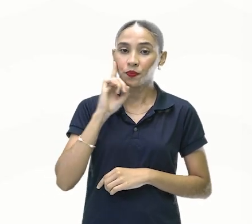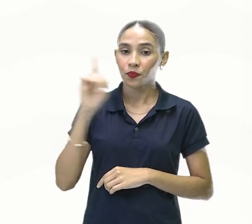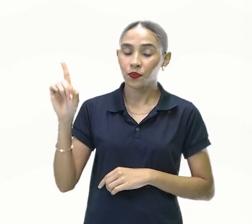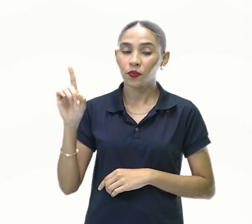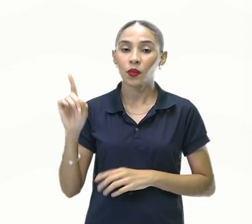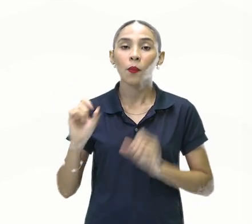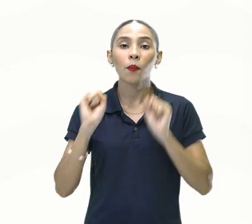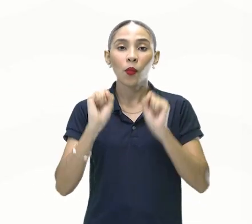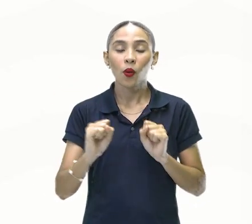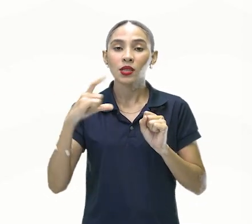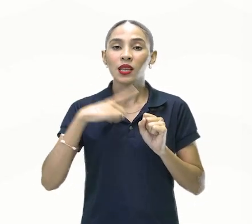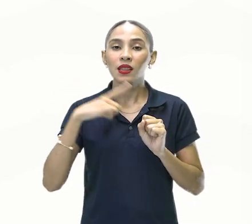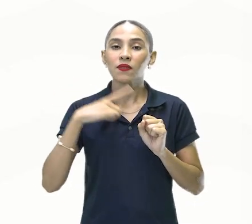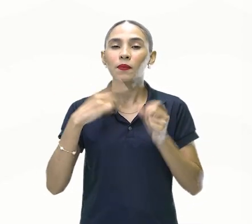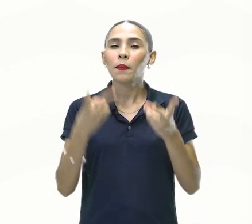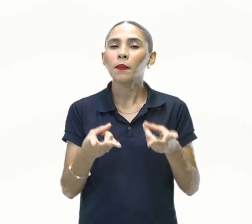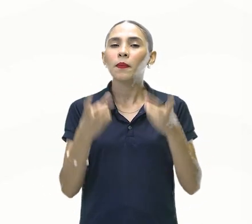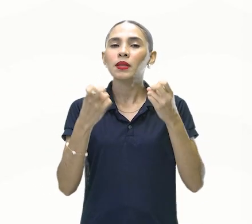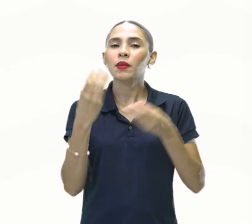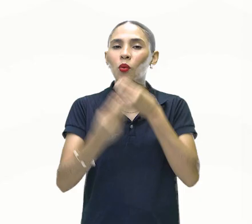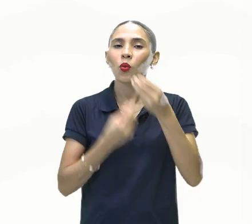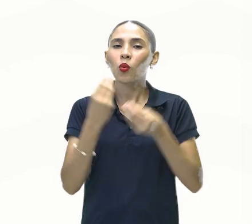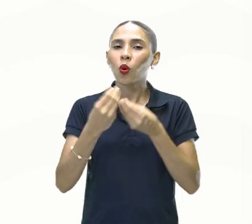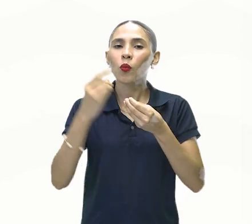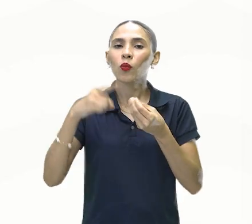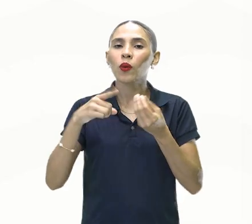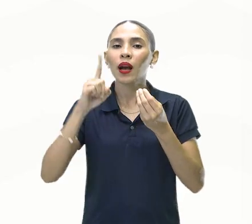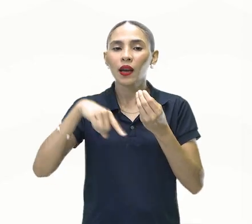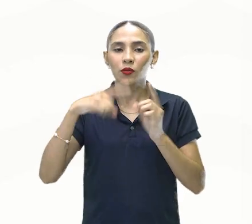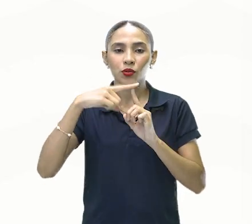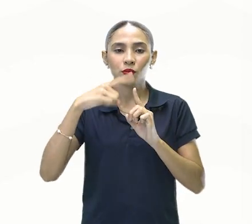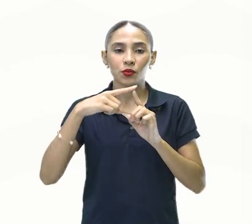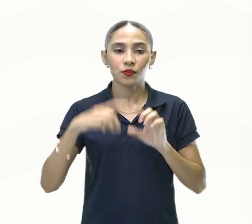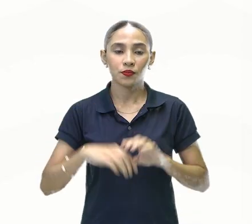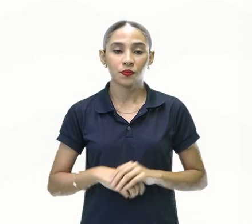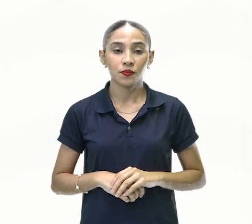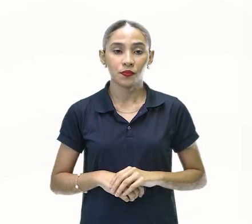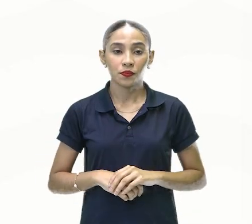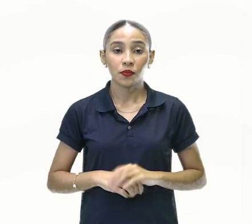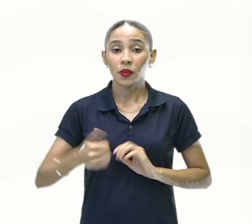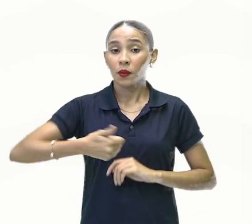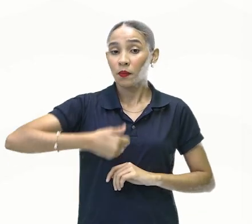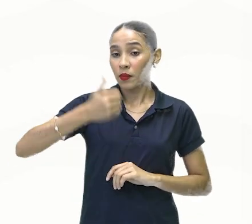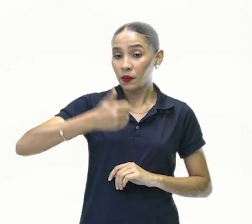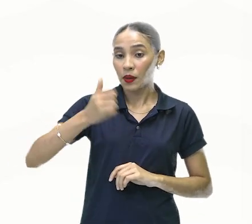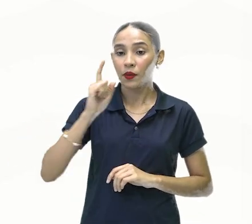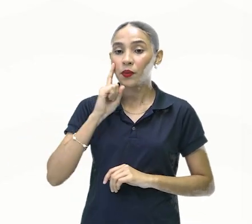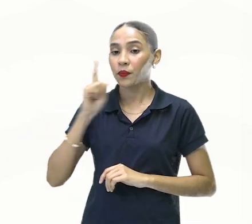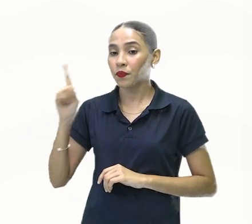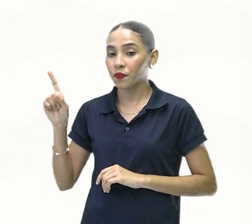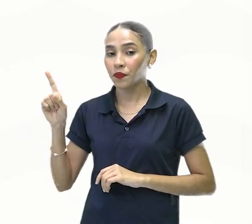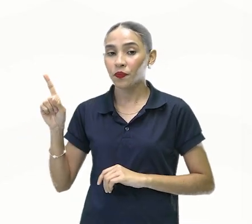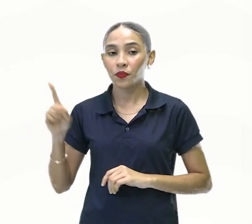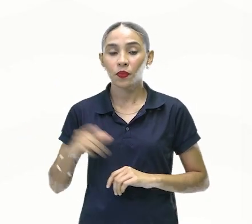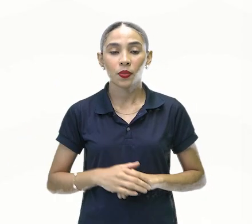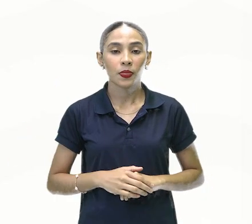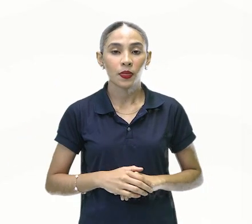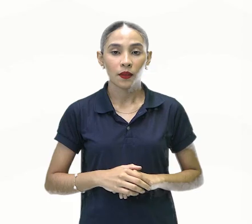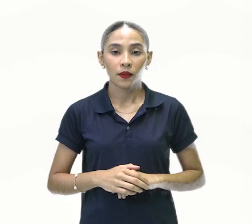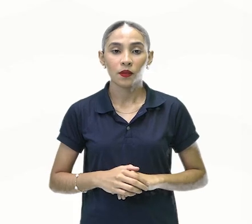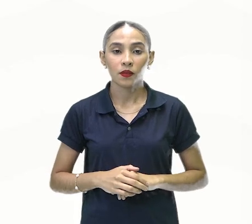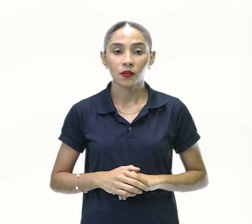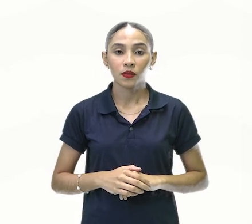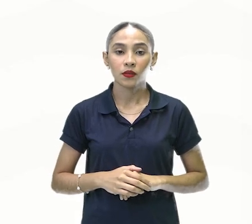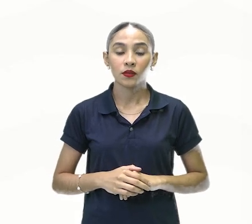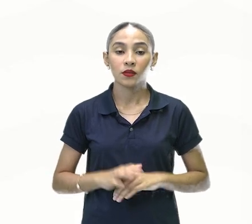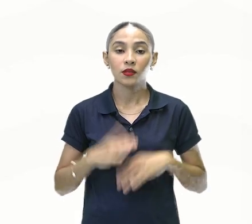né? Para que a gente possa ter o seu comportamento óptico. Vamos lá, então. Primeiro, o comportamento óptico aí para